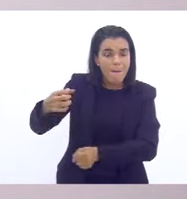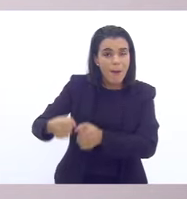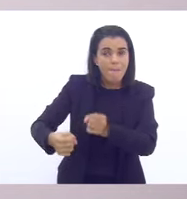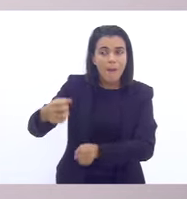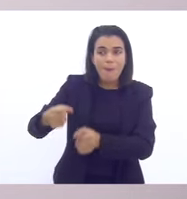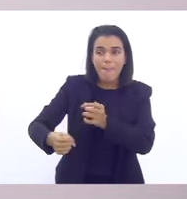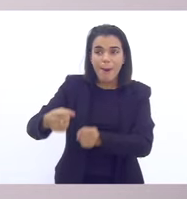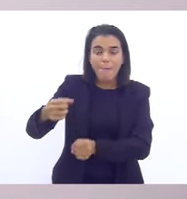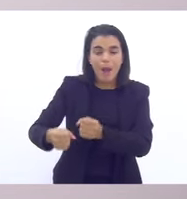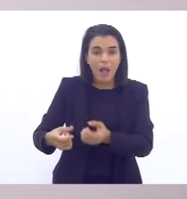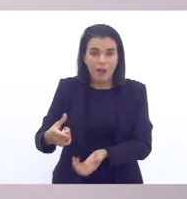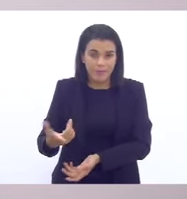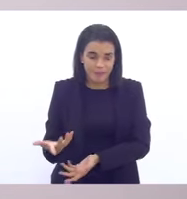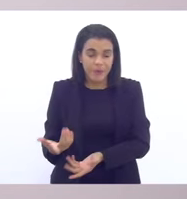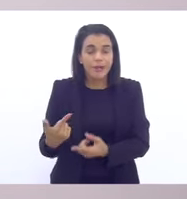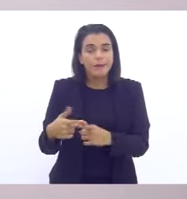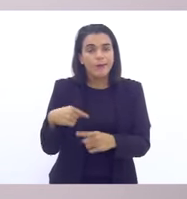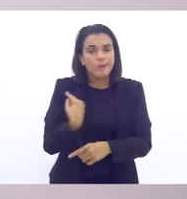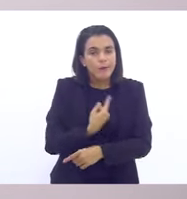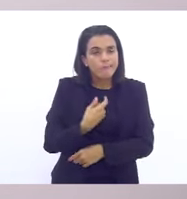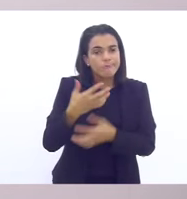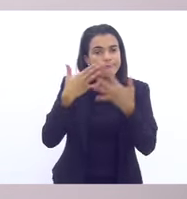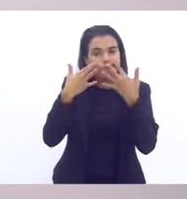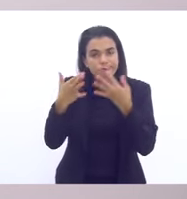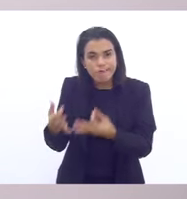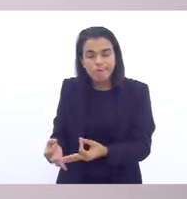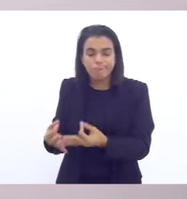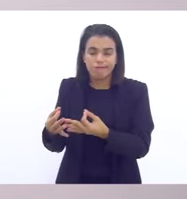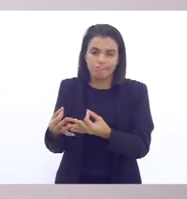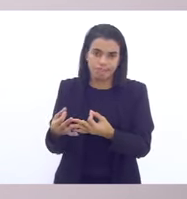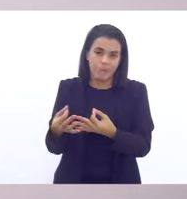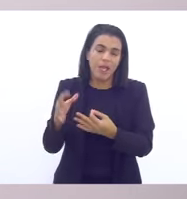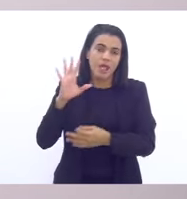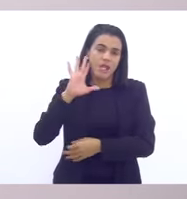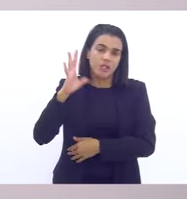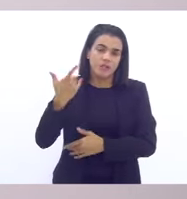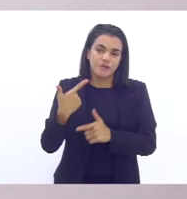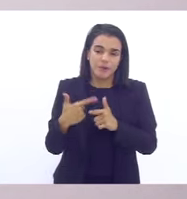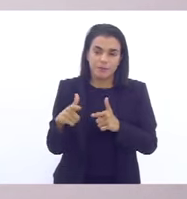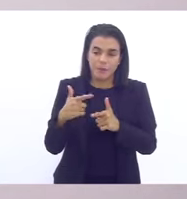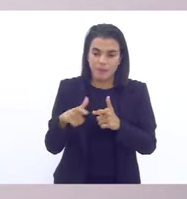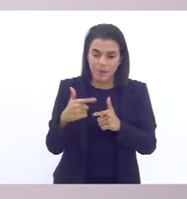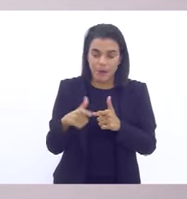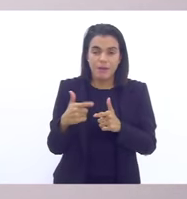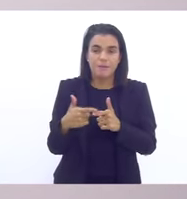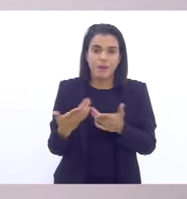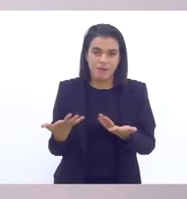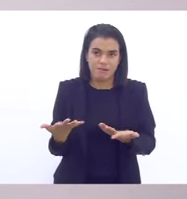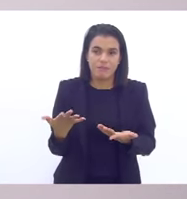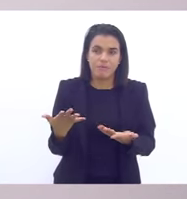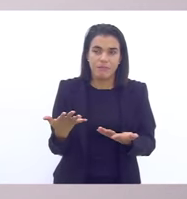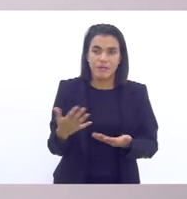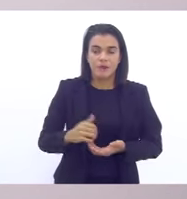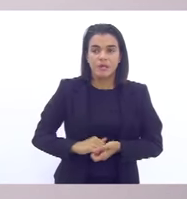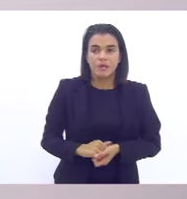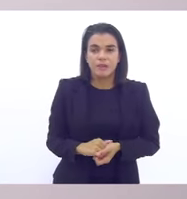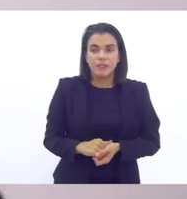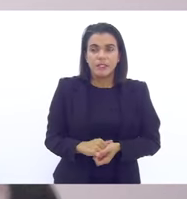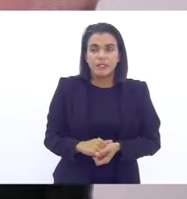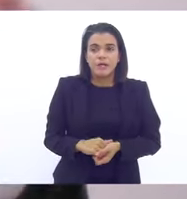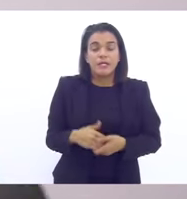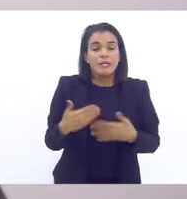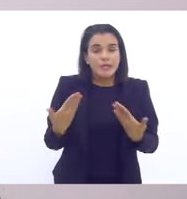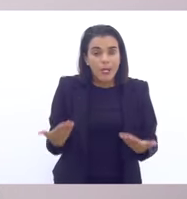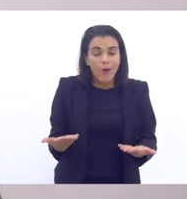com atenção para que possamos, de vez, resolver esse problema que assombra muito a população do Rio de Janeiro, presidente.